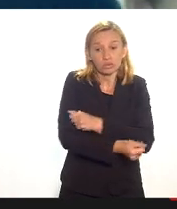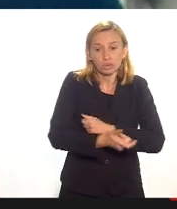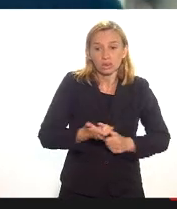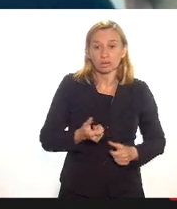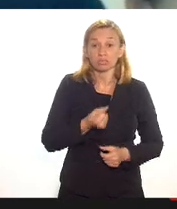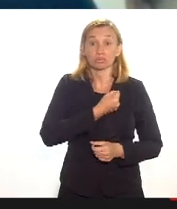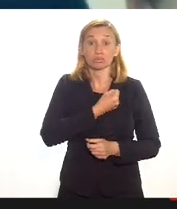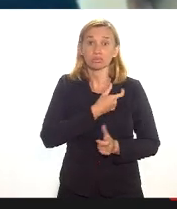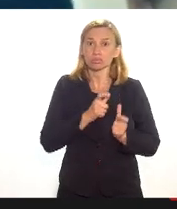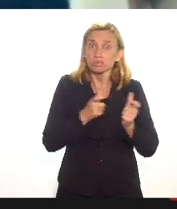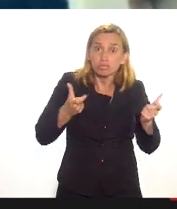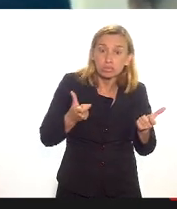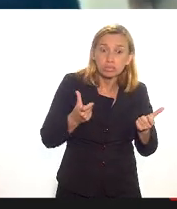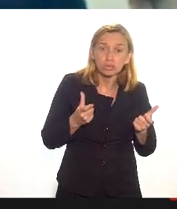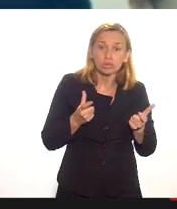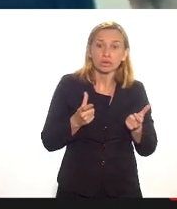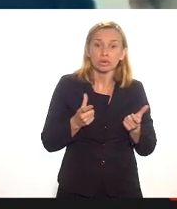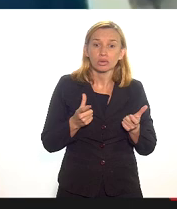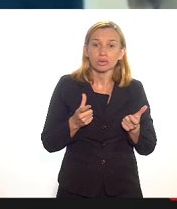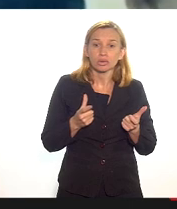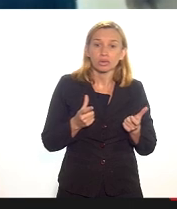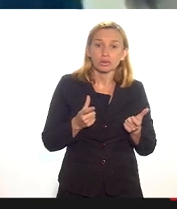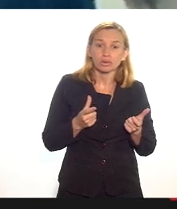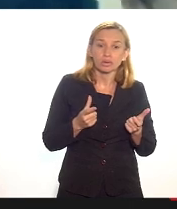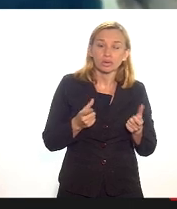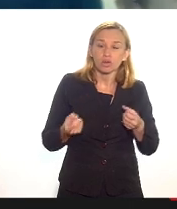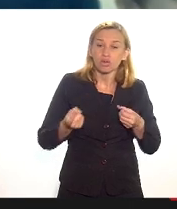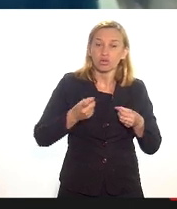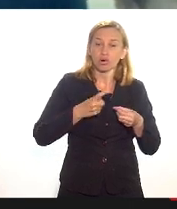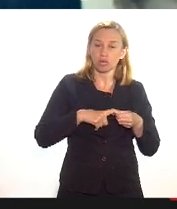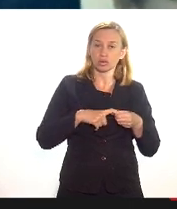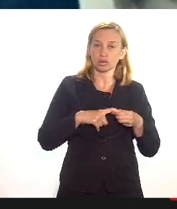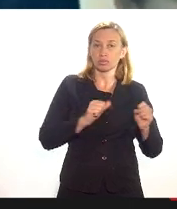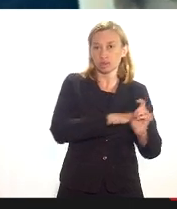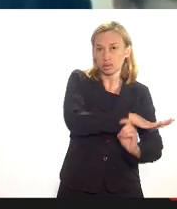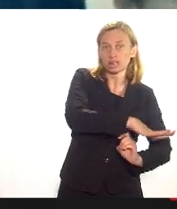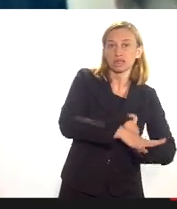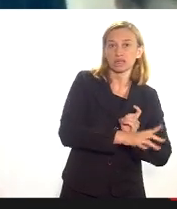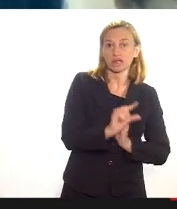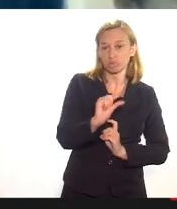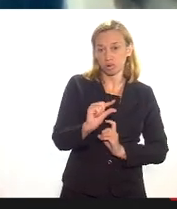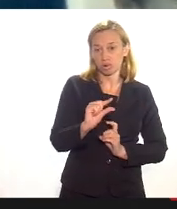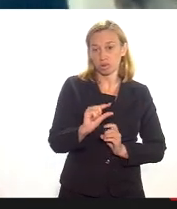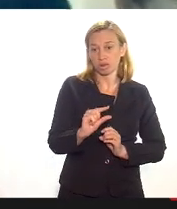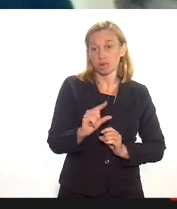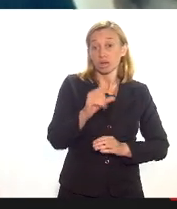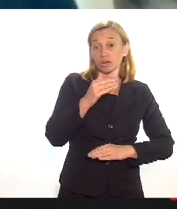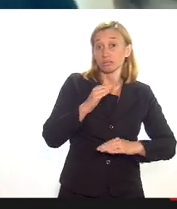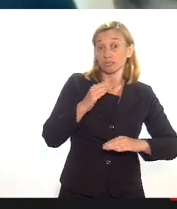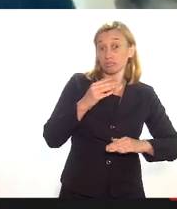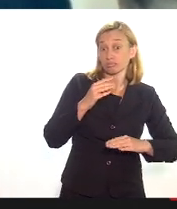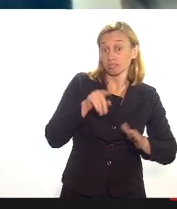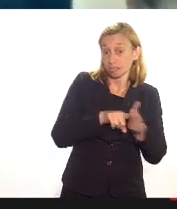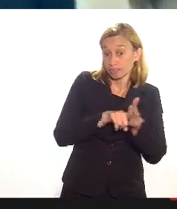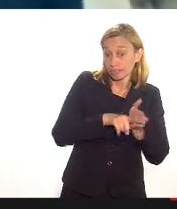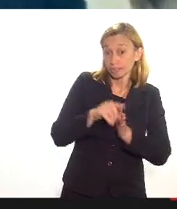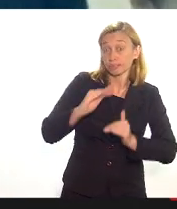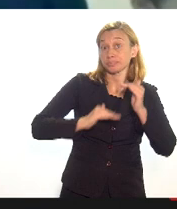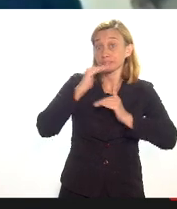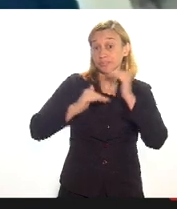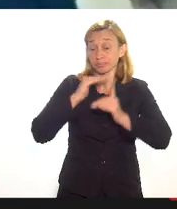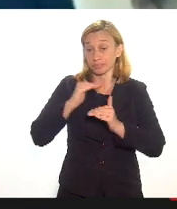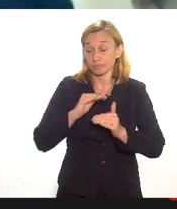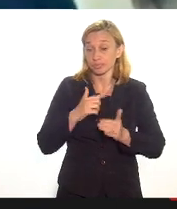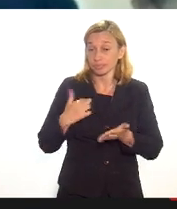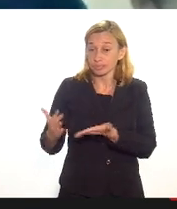nesta área, um baixíssimo grau de retorno para a sociedade. Pesquisa em desenvolvimento é justamente, além de buscarmos